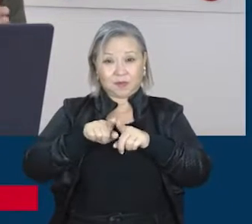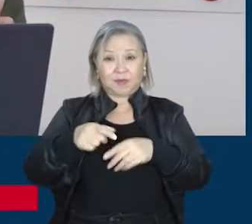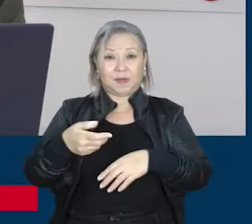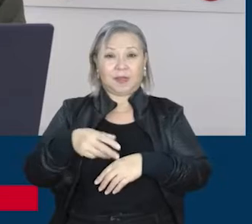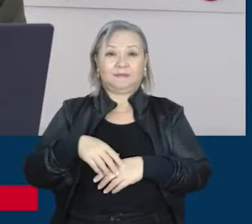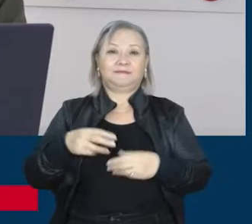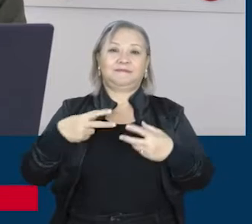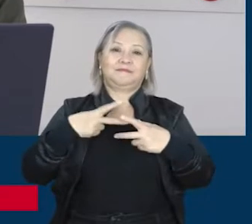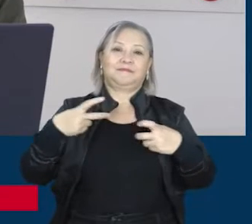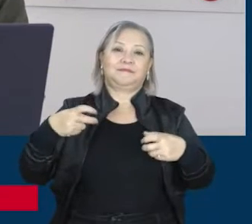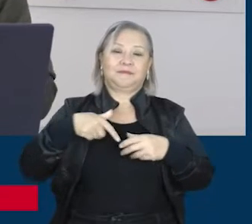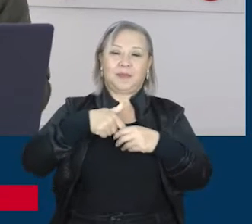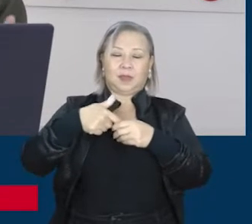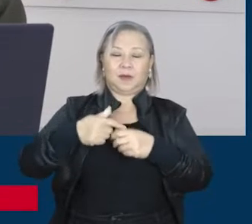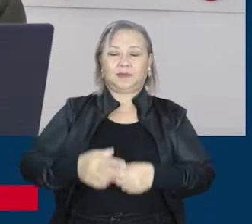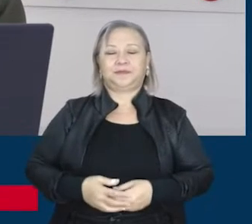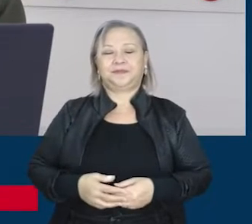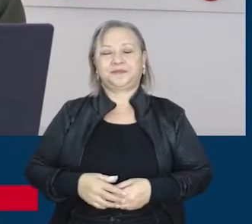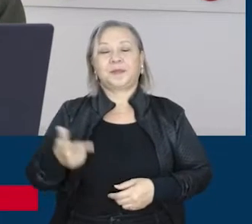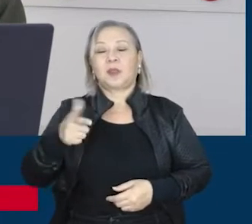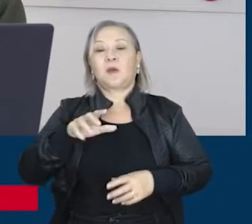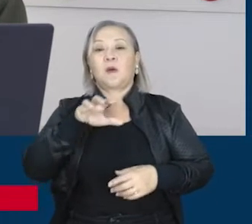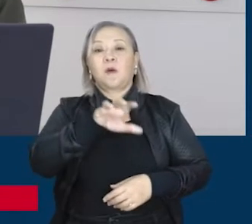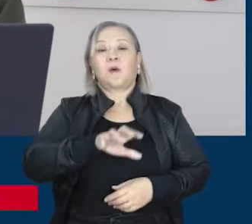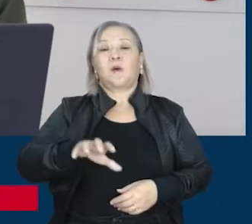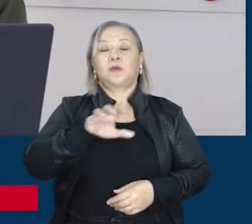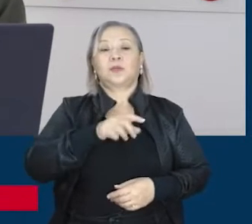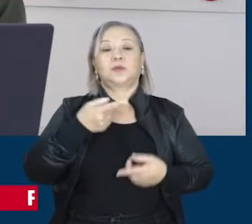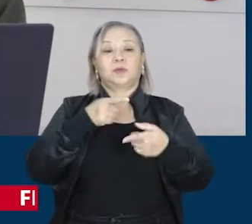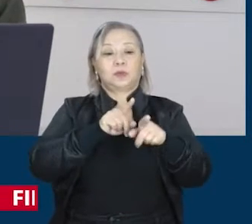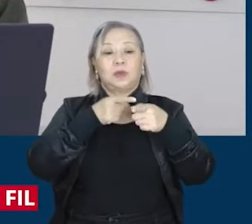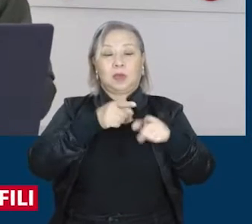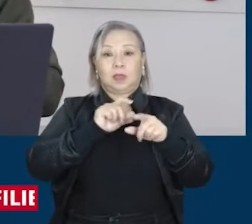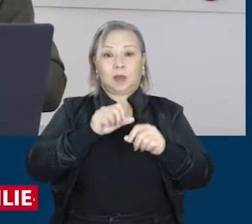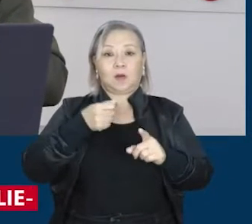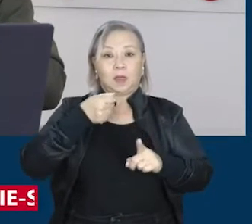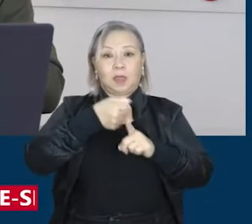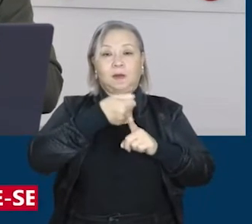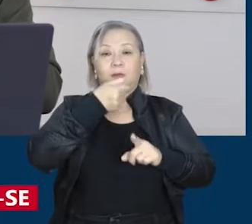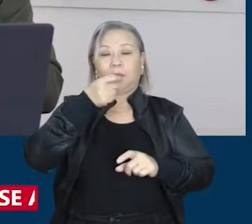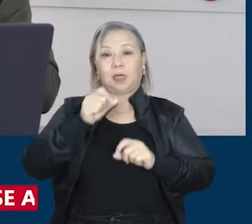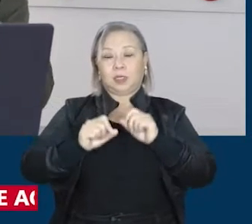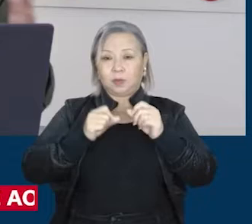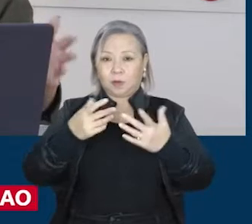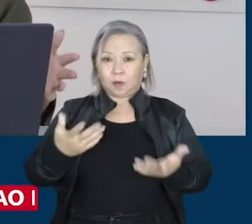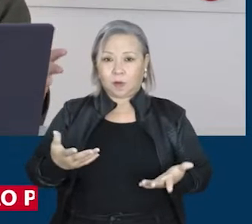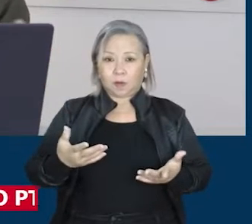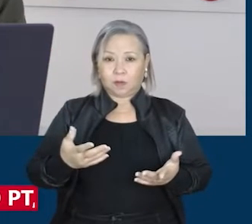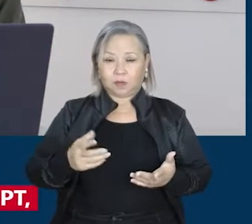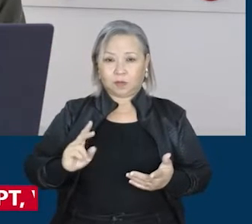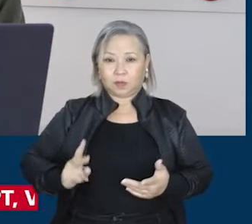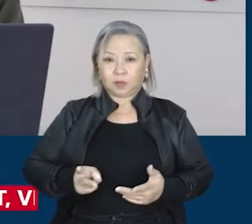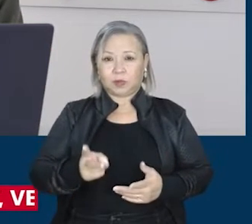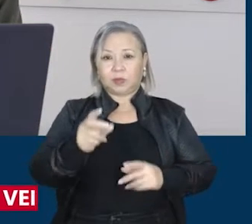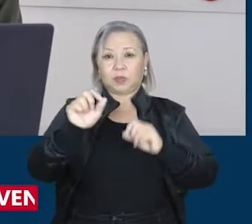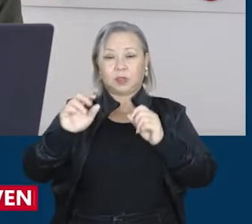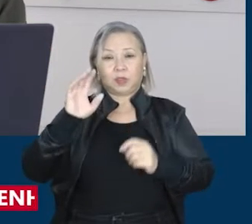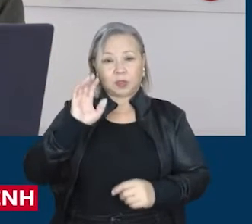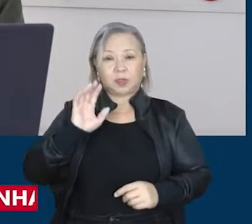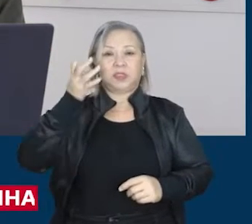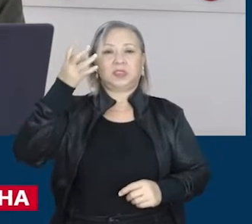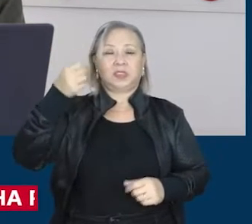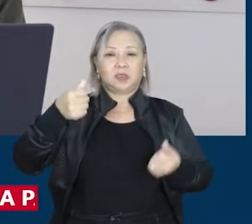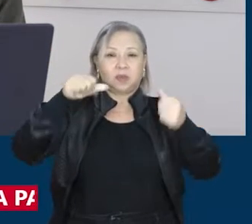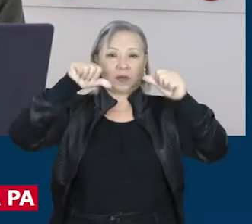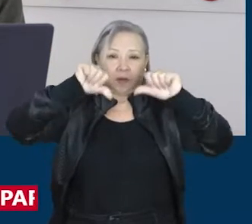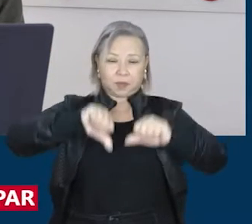gente tem outro setor energético também aí que está sob ataque e impactou uma sequência de decisões desastrosas. A